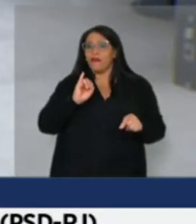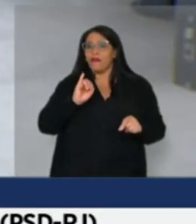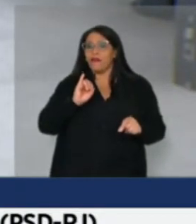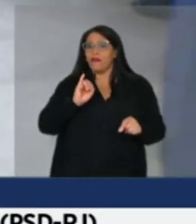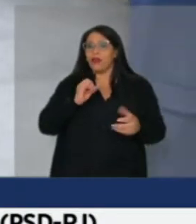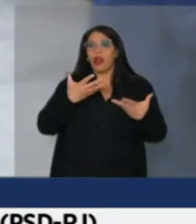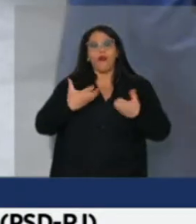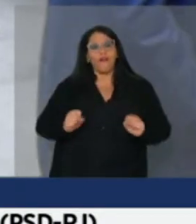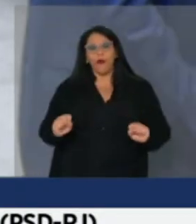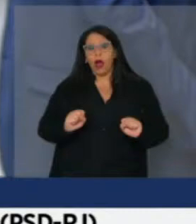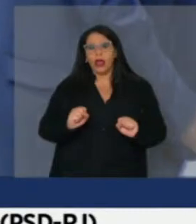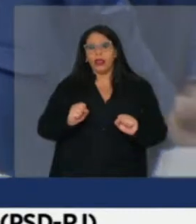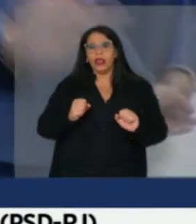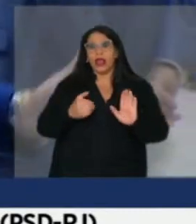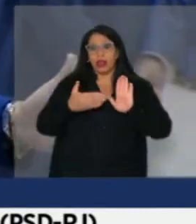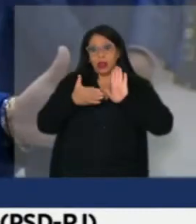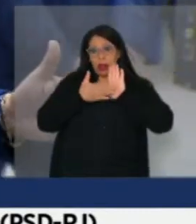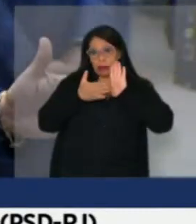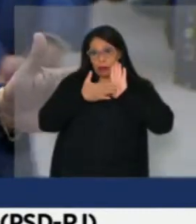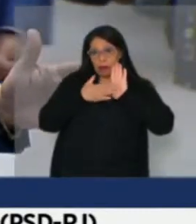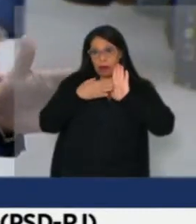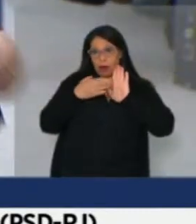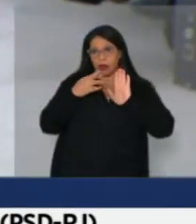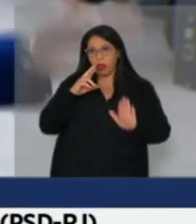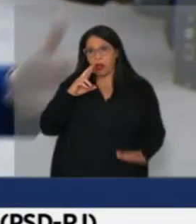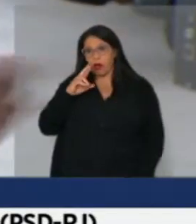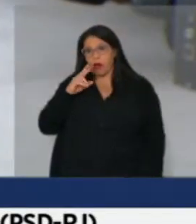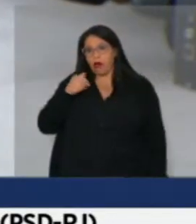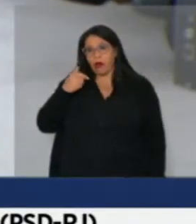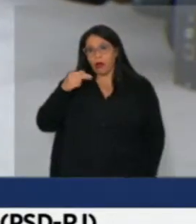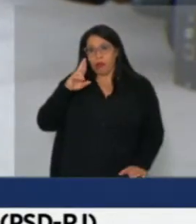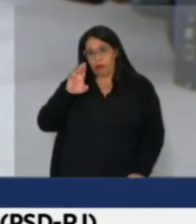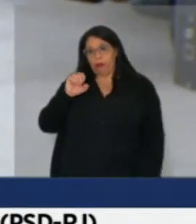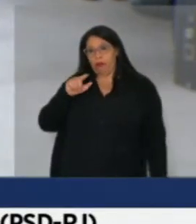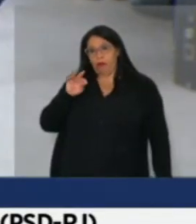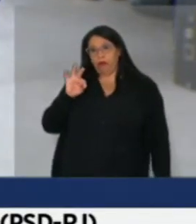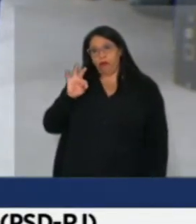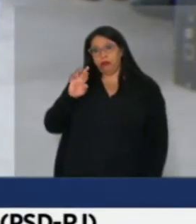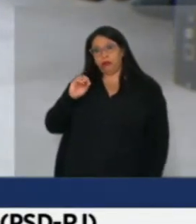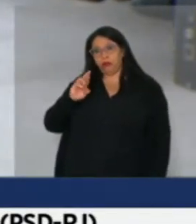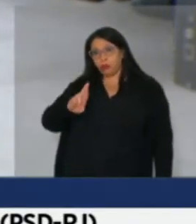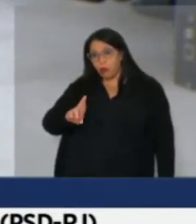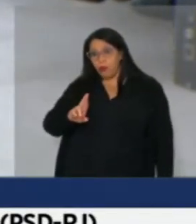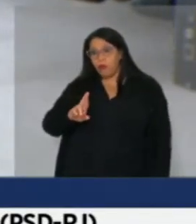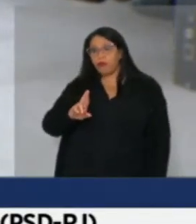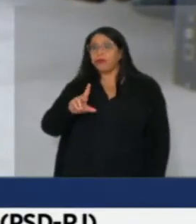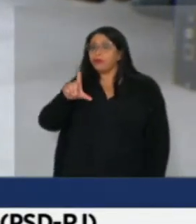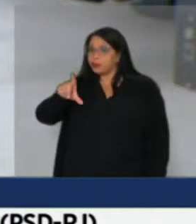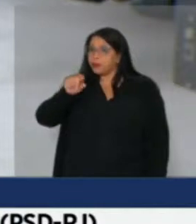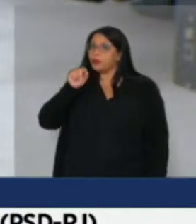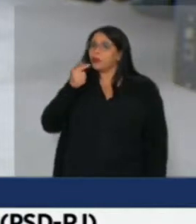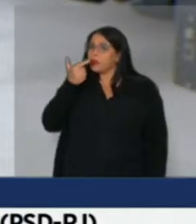plenário, Vossa Excelência designe um novo relator e ele ofereça um novo parecer. Agora,